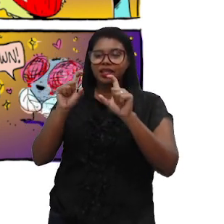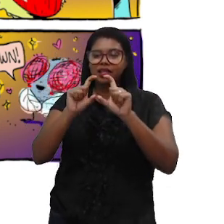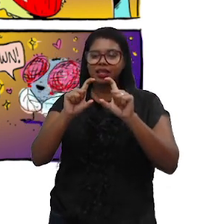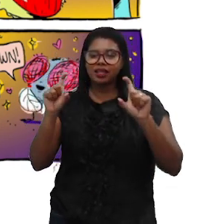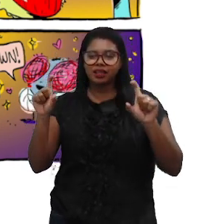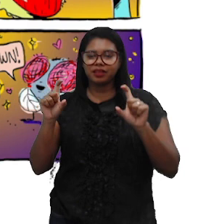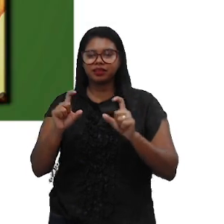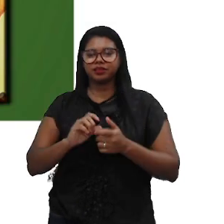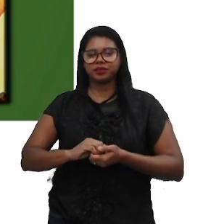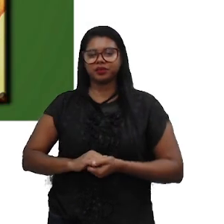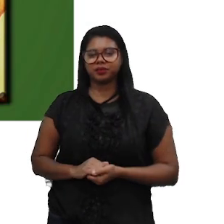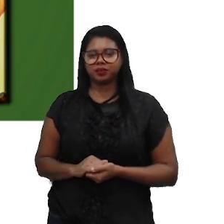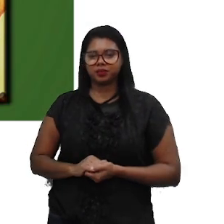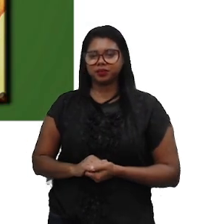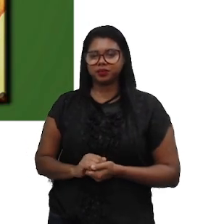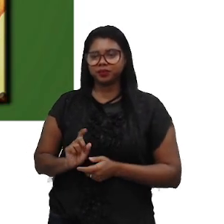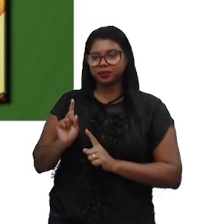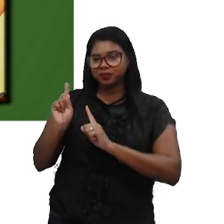comics.